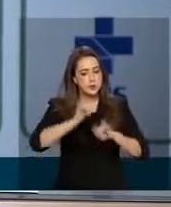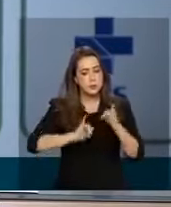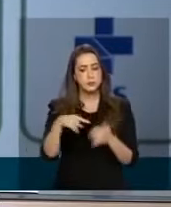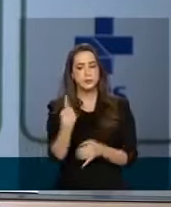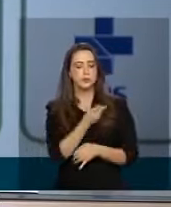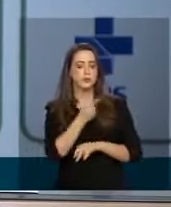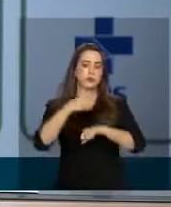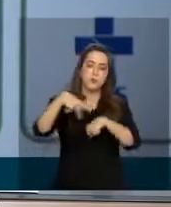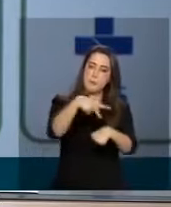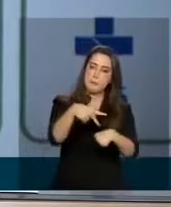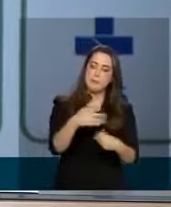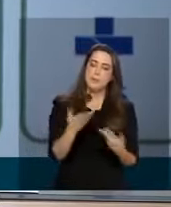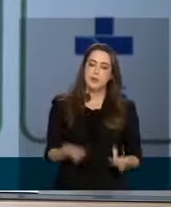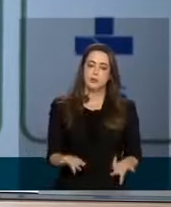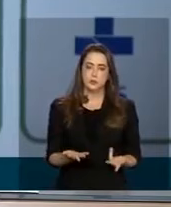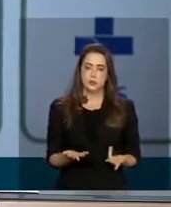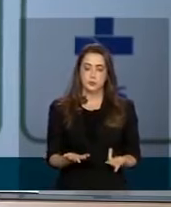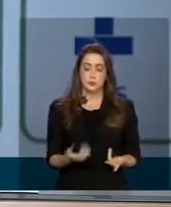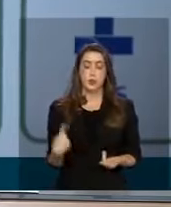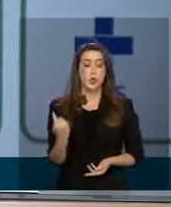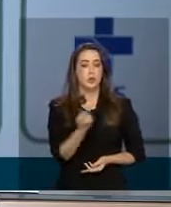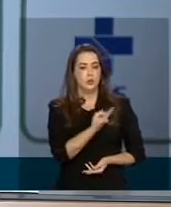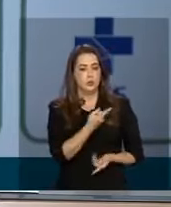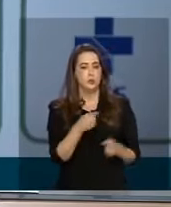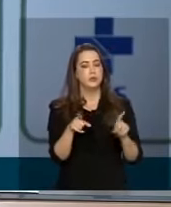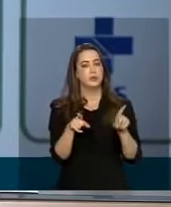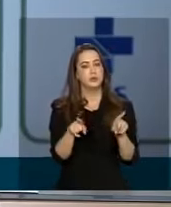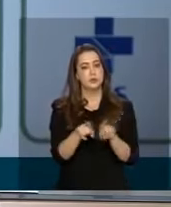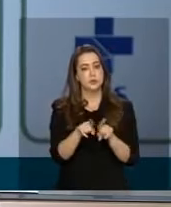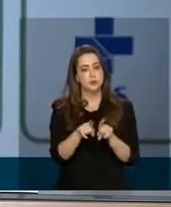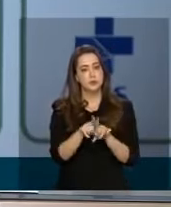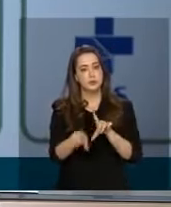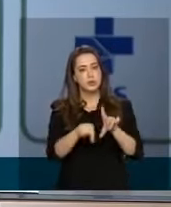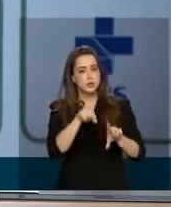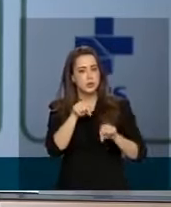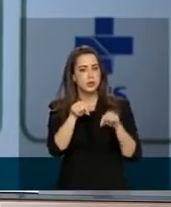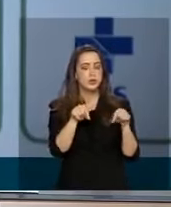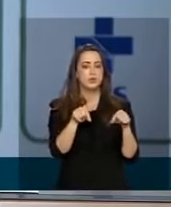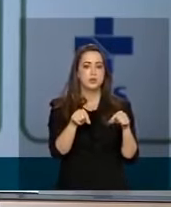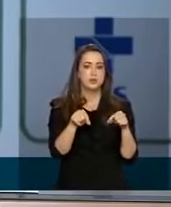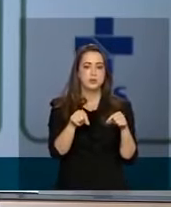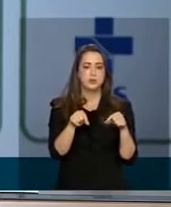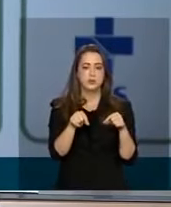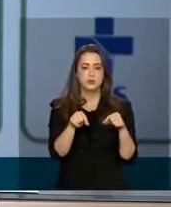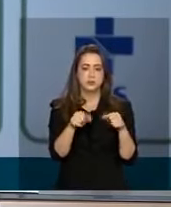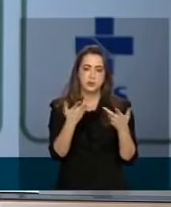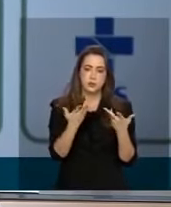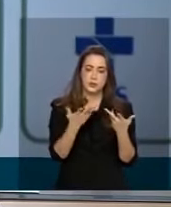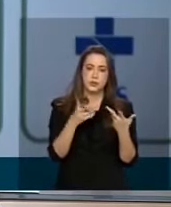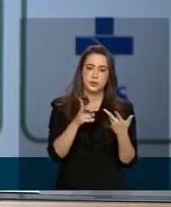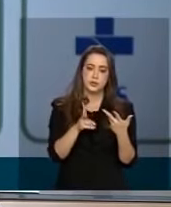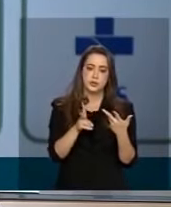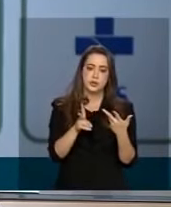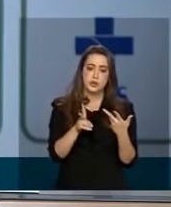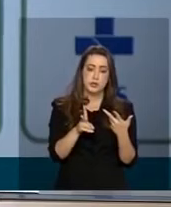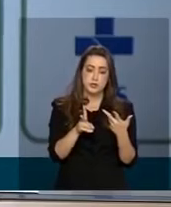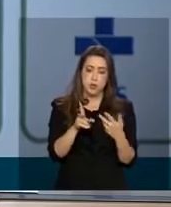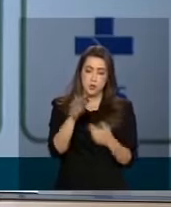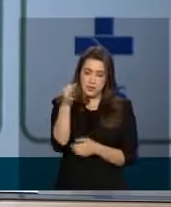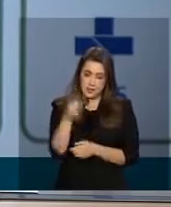nosso país, na medida em que nós definimos como caso confirmado os